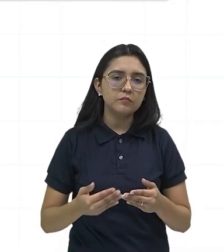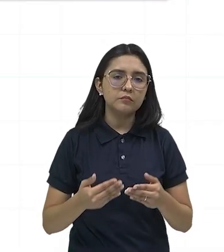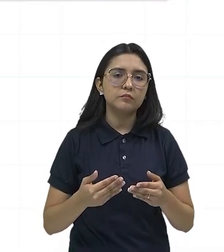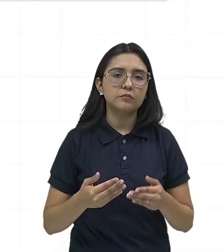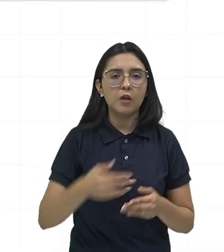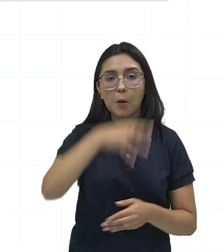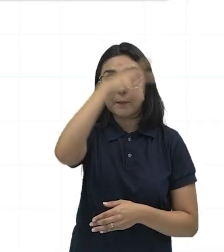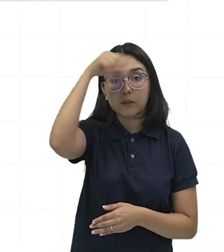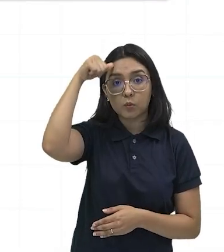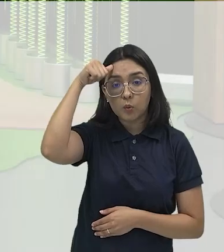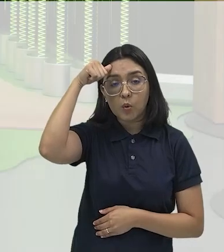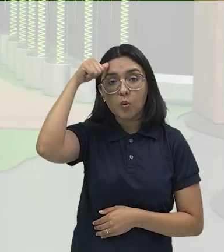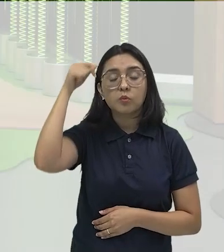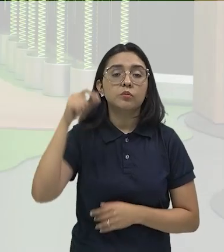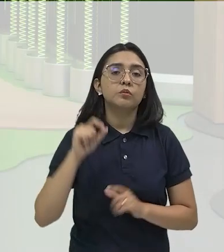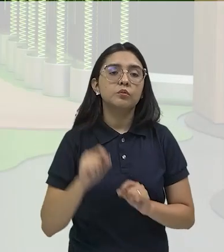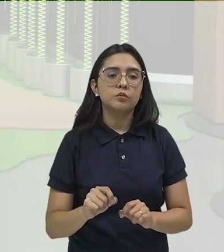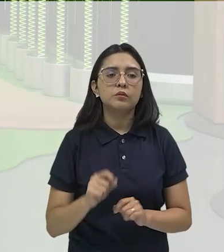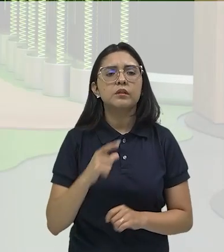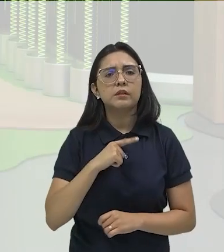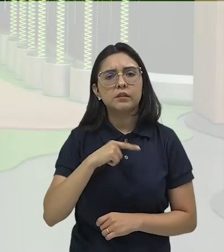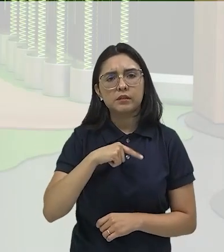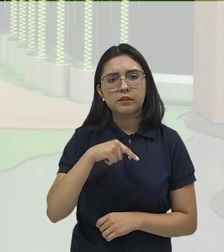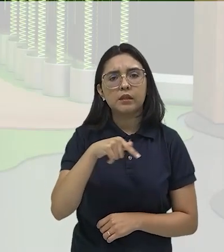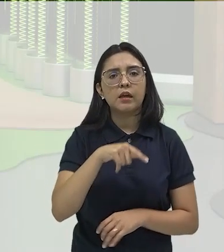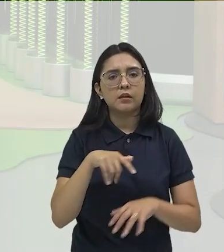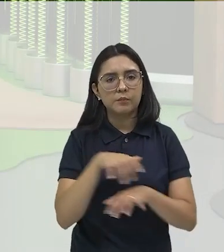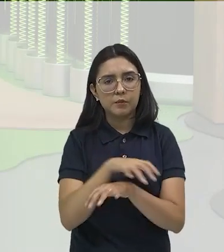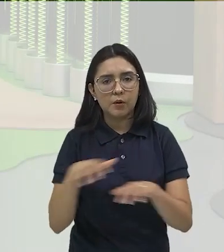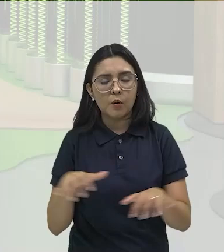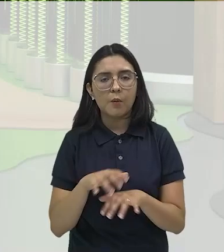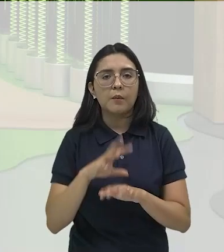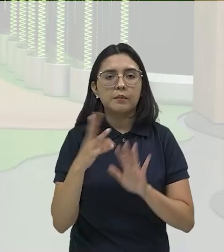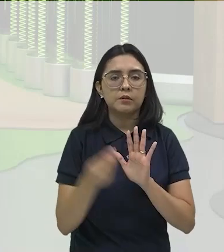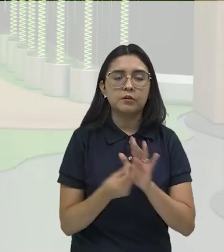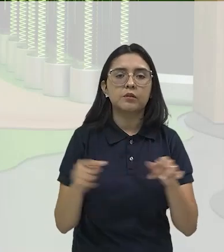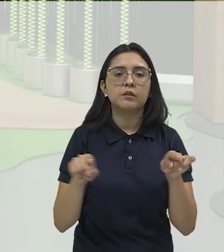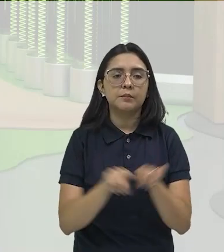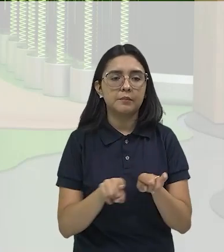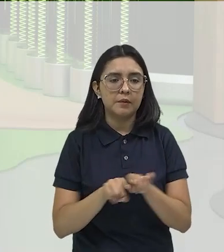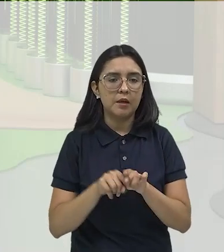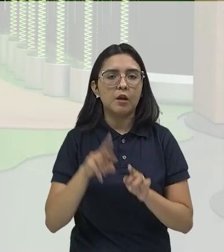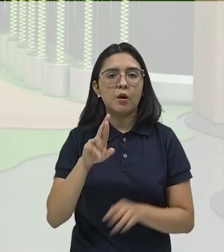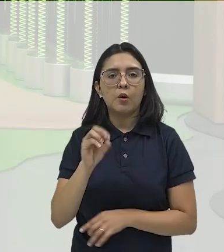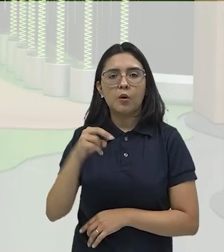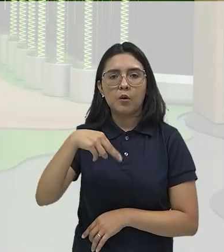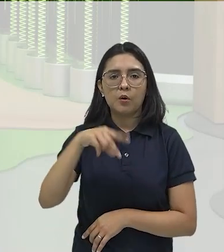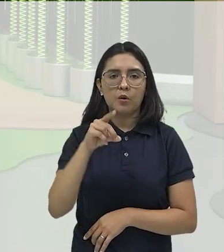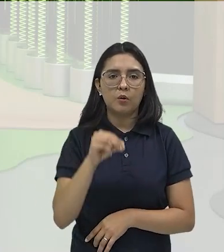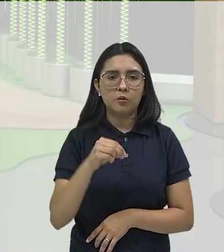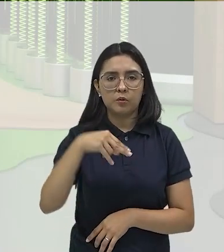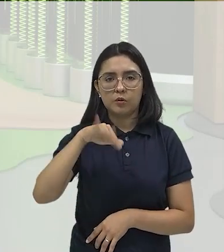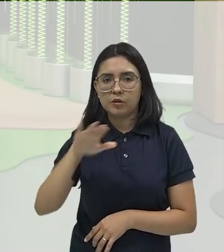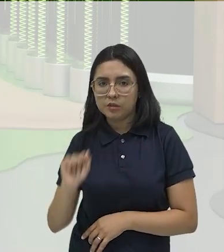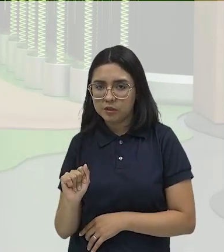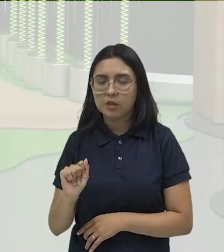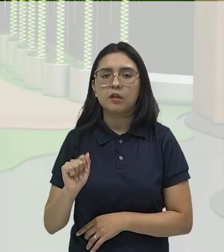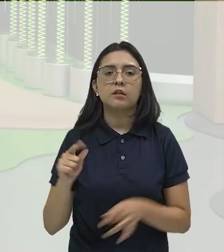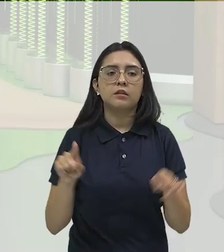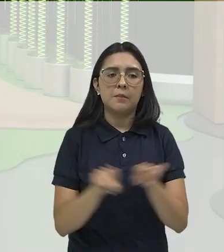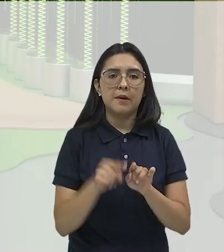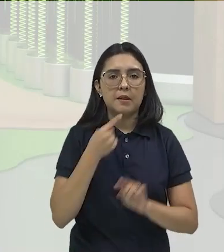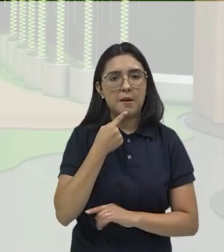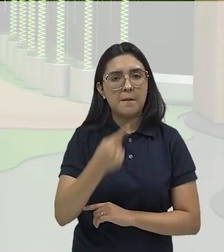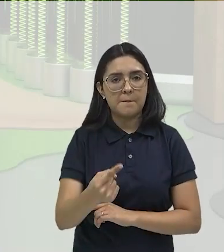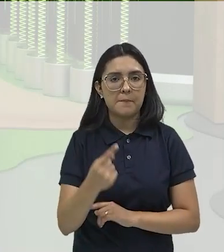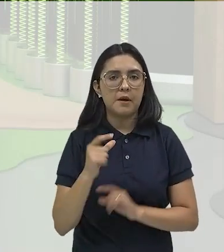Grosso, que tem ali uma parte do bioma amazônico, Rondônia, que está abaixo do estado do